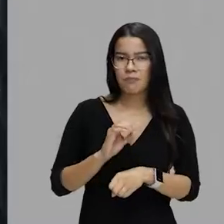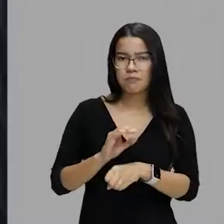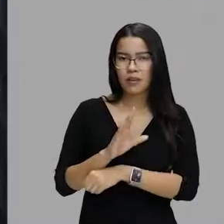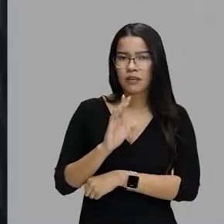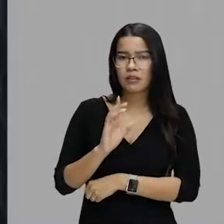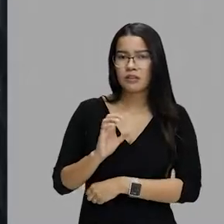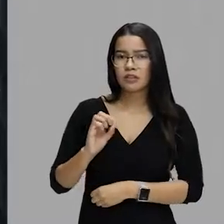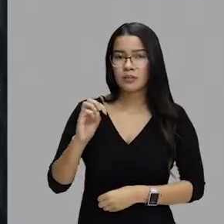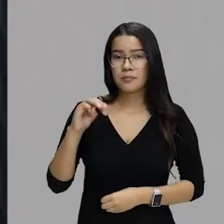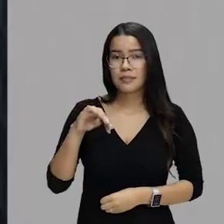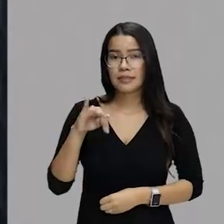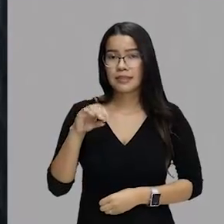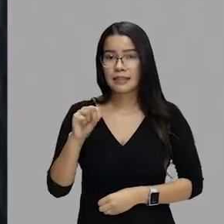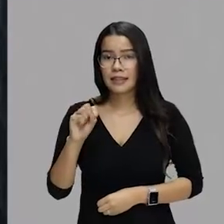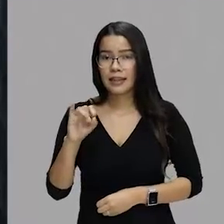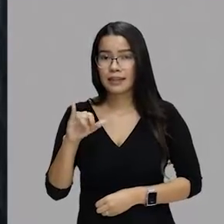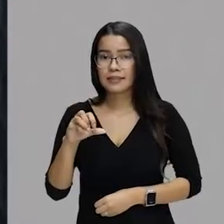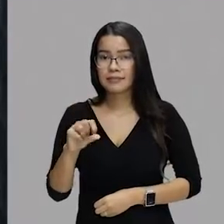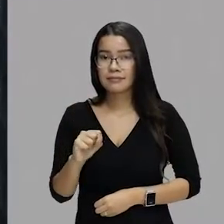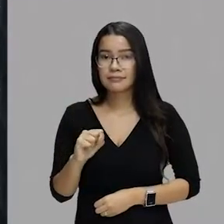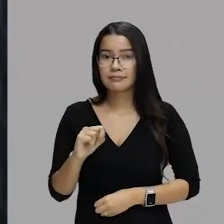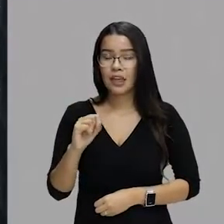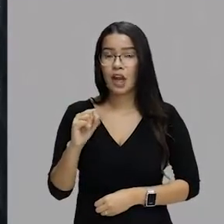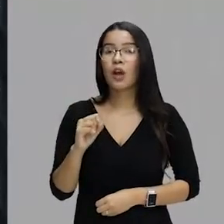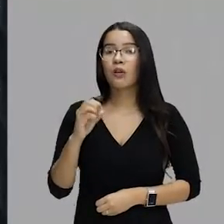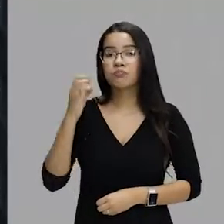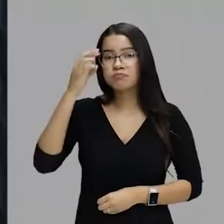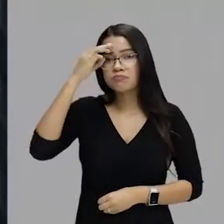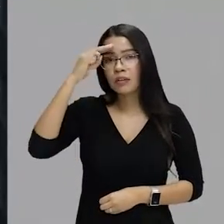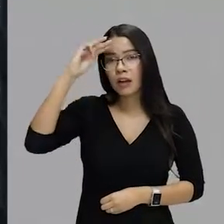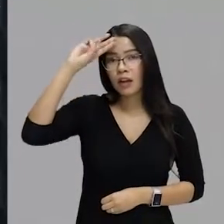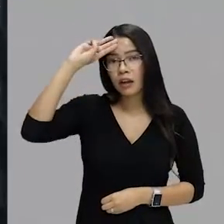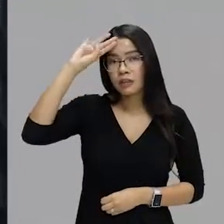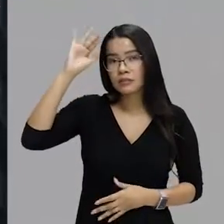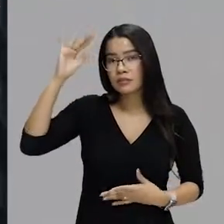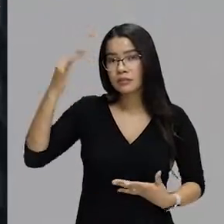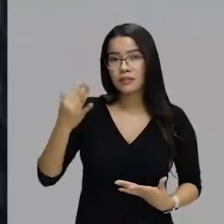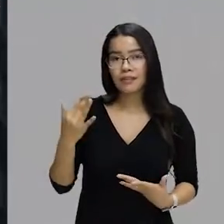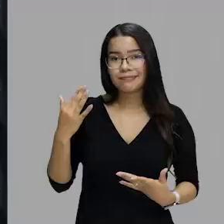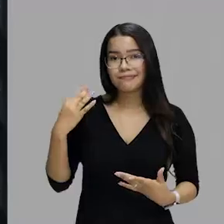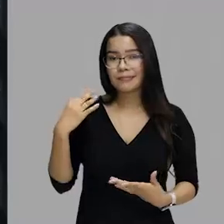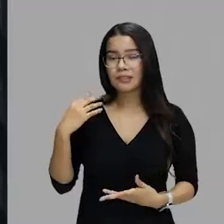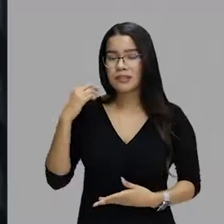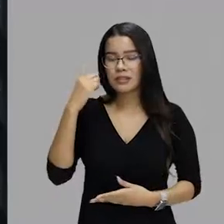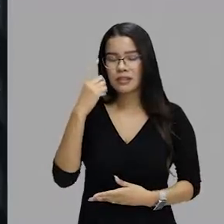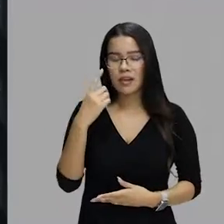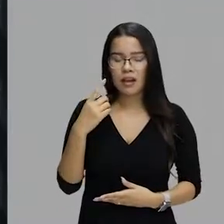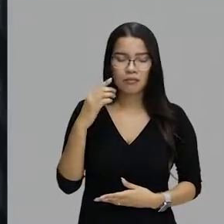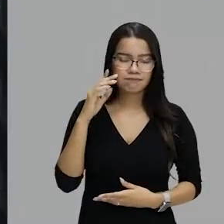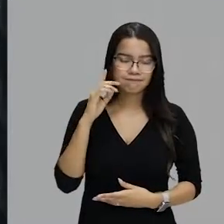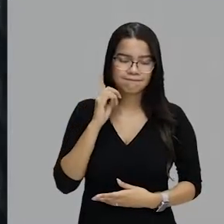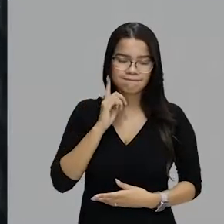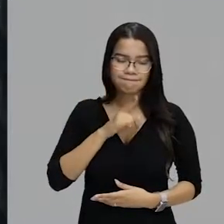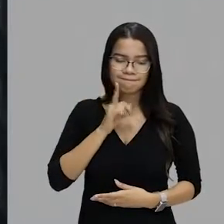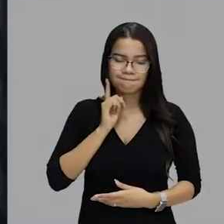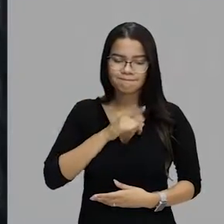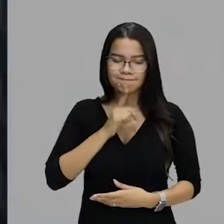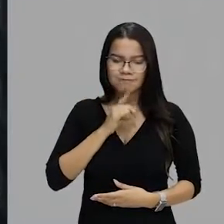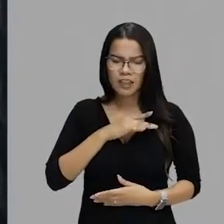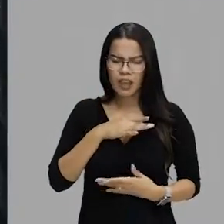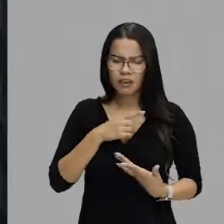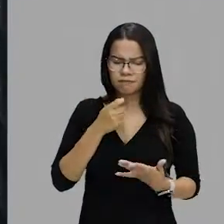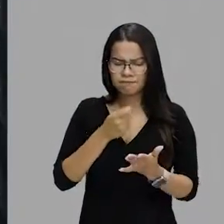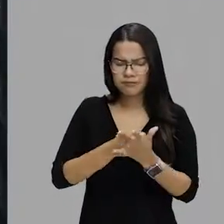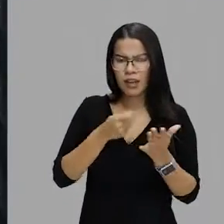de mísseis em Cuba. Os Estados Unidos, evidentemente, pressionaram ainda mais Cuba.